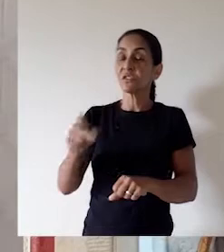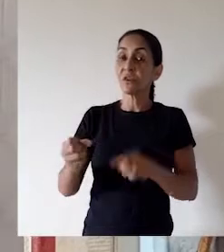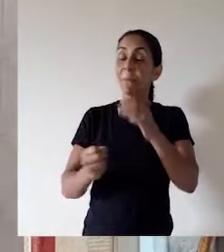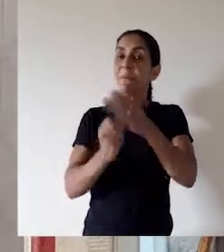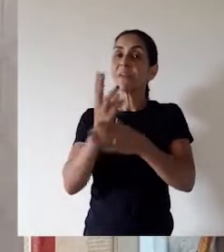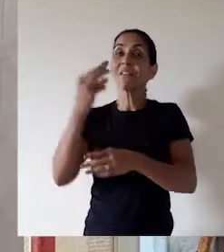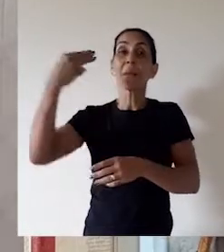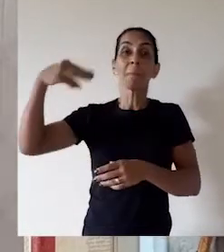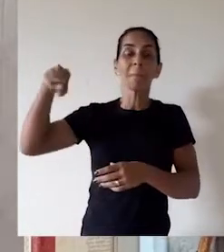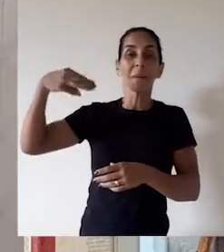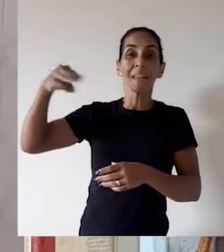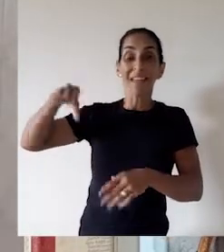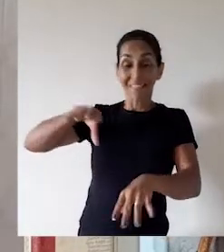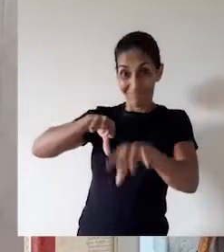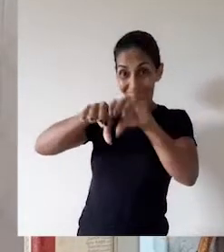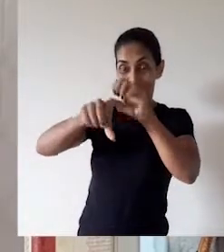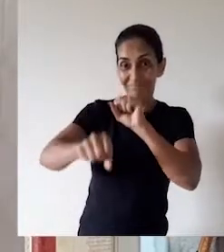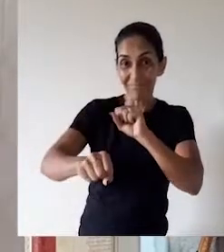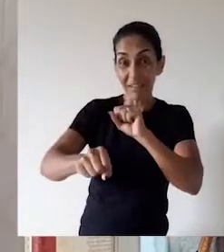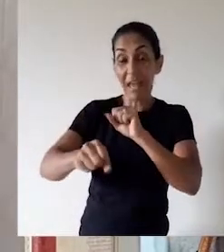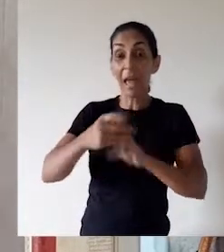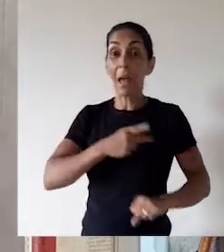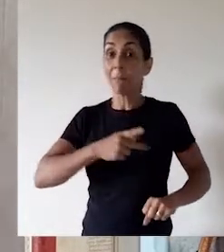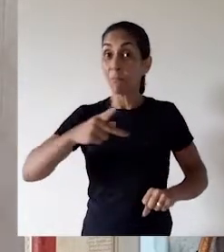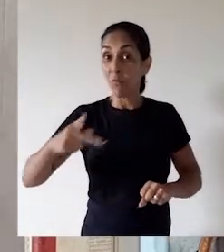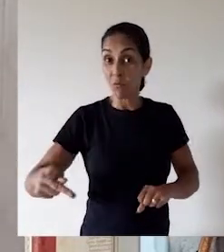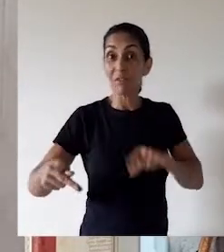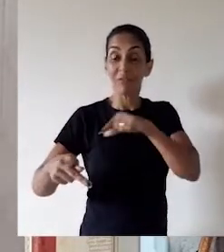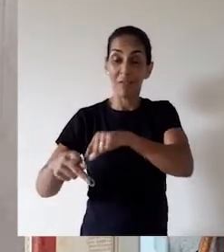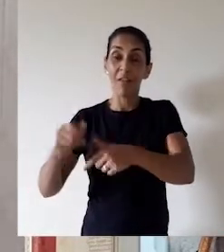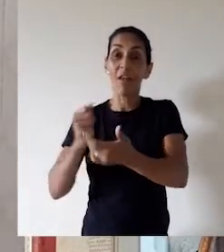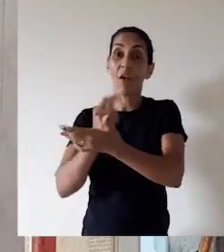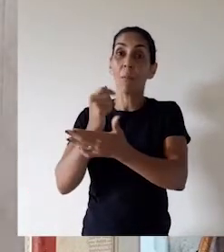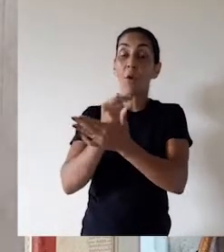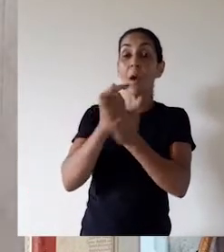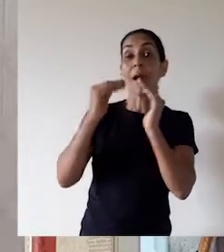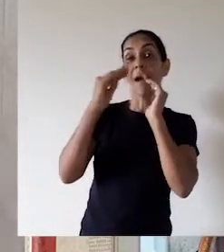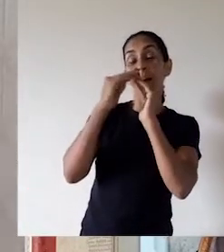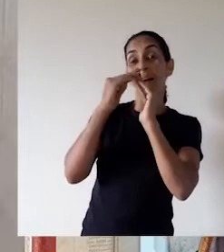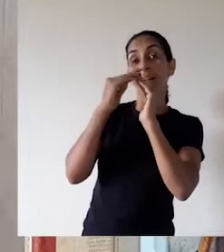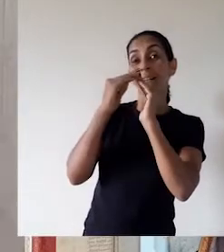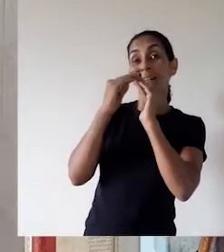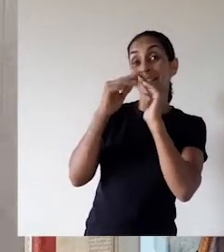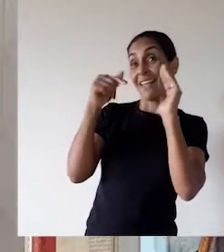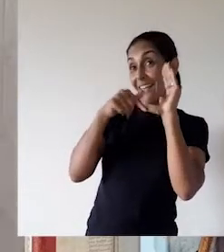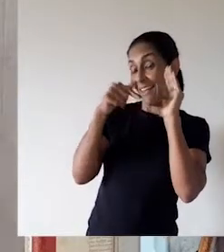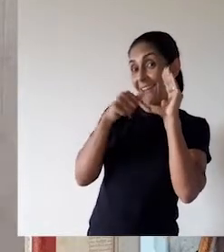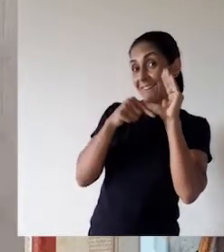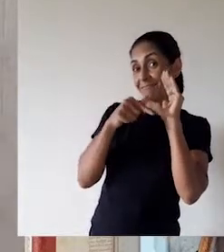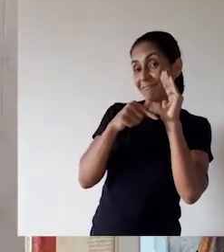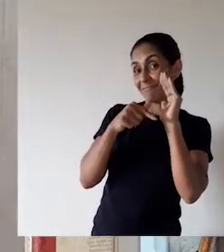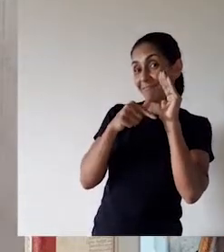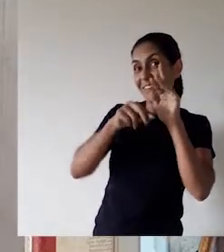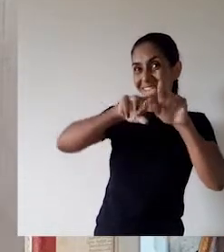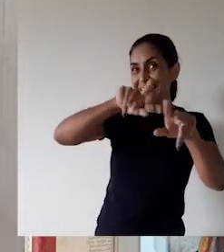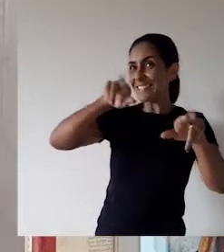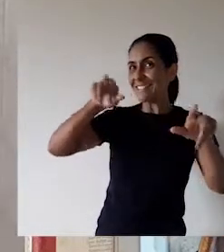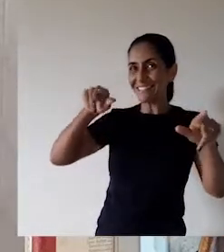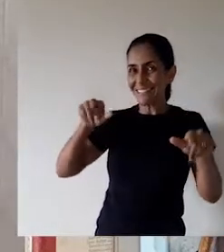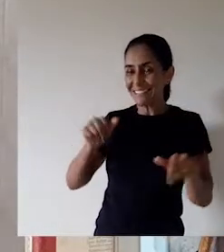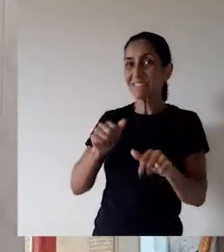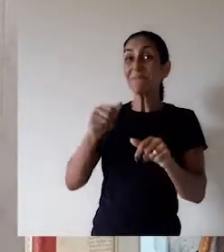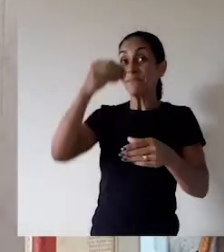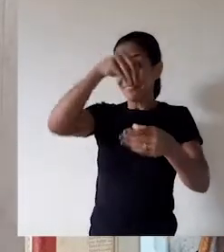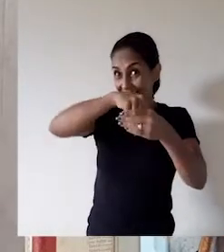primeira professora maranhense concursada. Ao se aposentar, ela fundou em sua própria casa a primeira escola mista e gratuita do Maranhão.